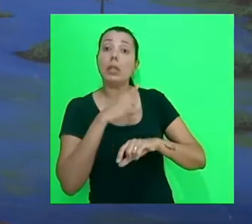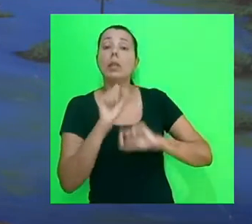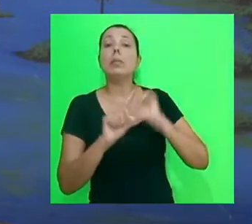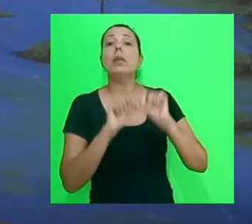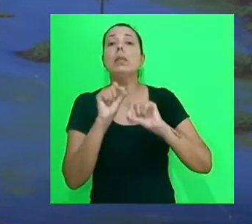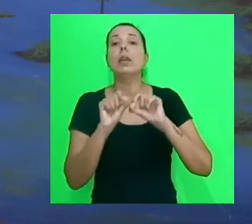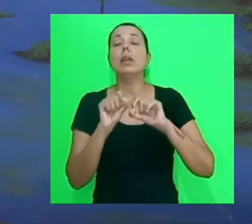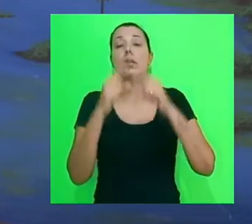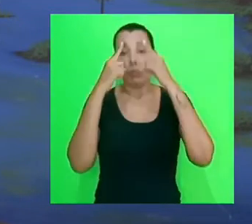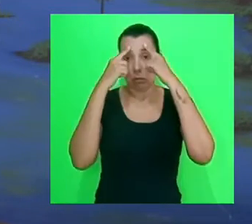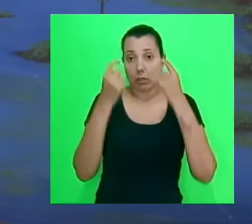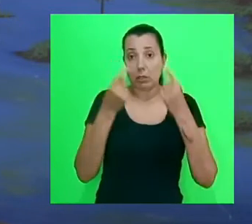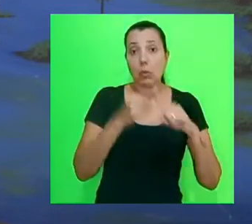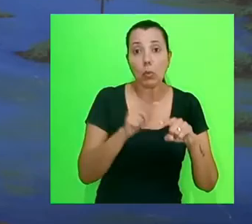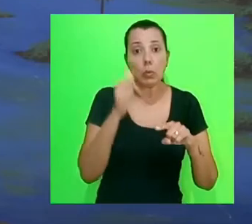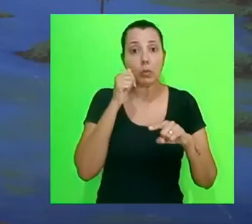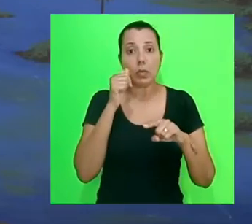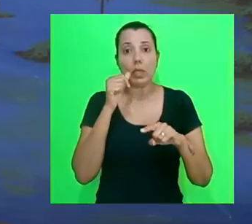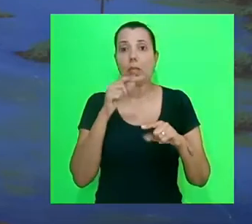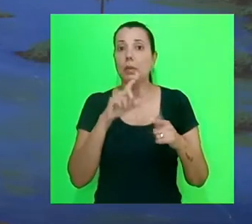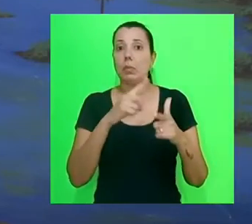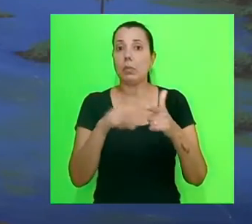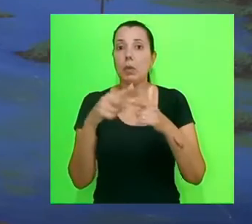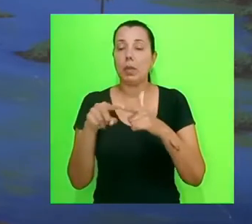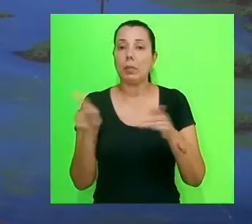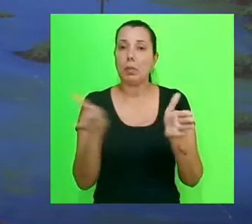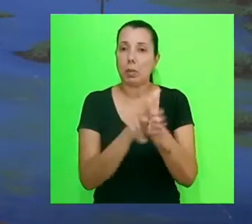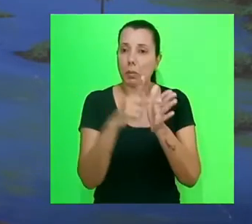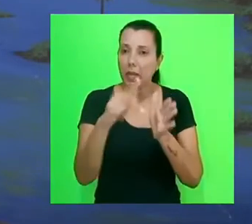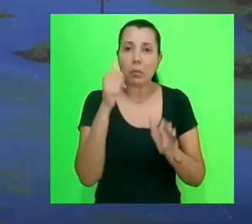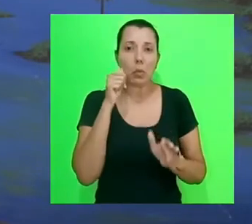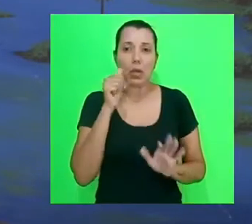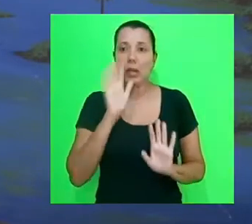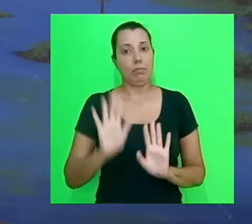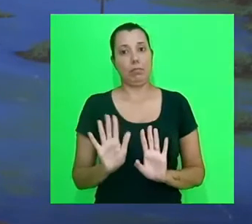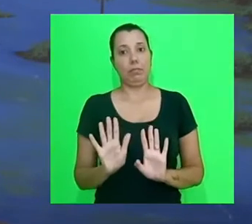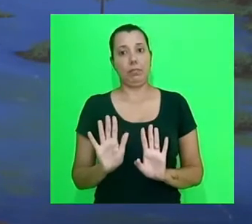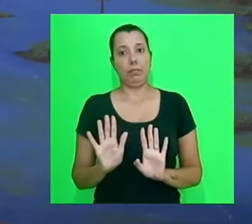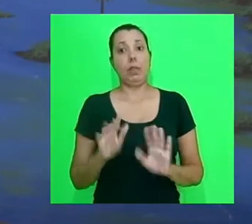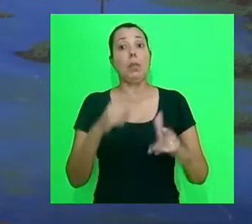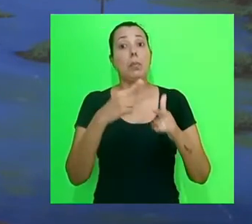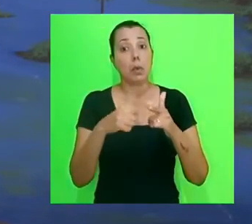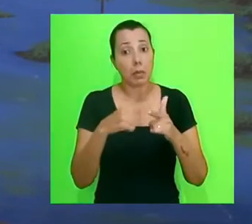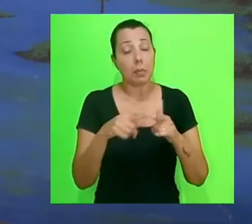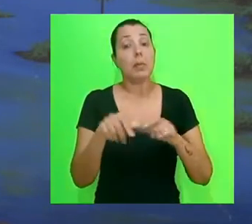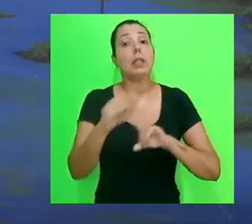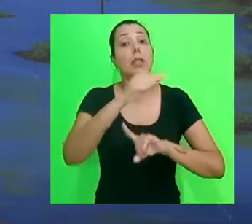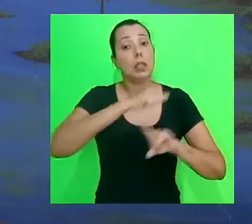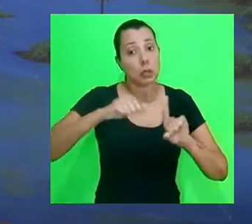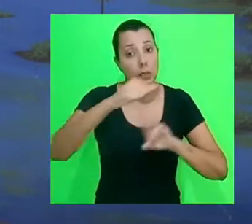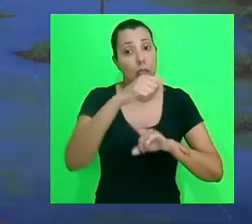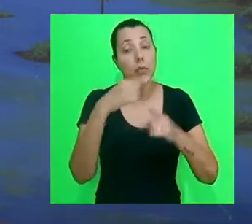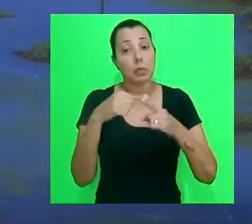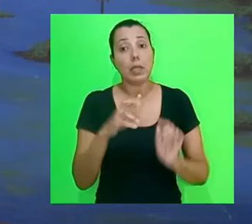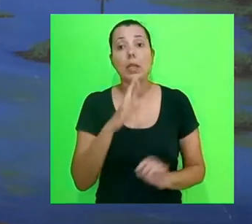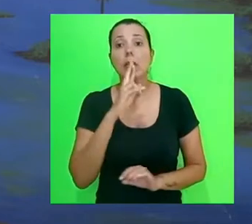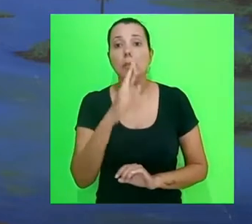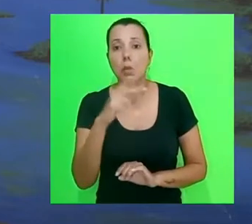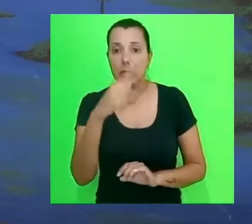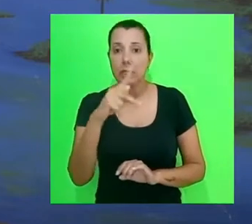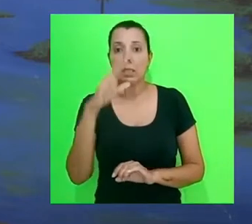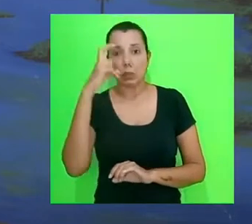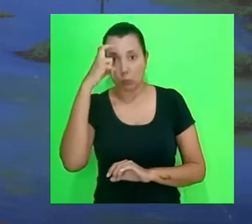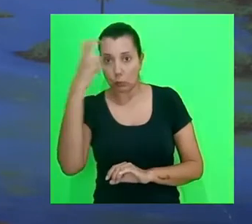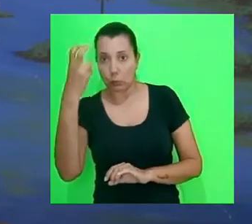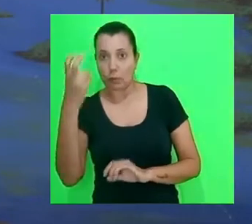superlotação nos serviços essenciais de saúde, né? Está sendo debatido muito essa questão da saúde, e aí a gente vem com esse